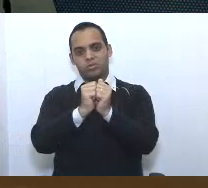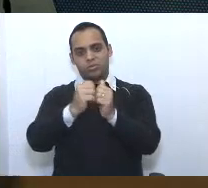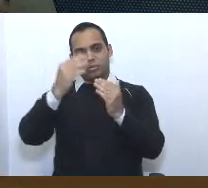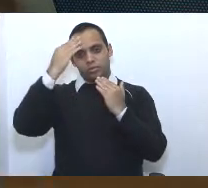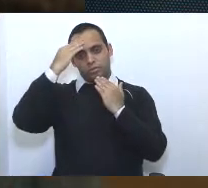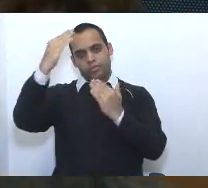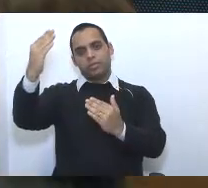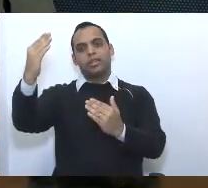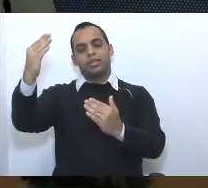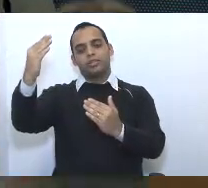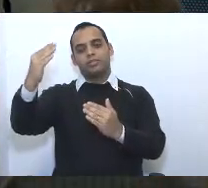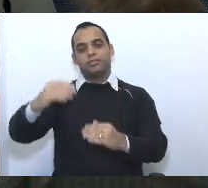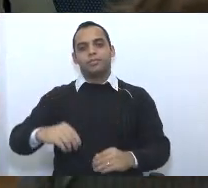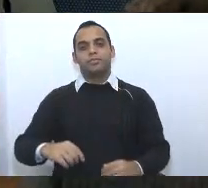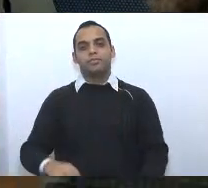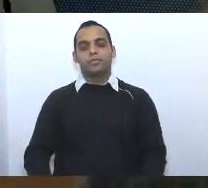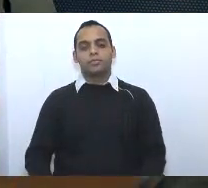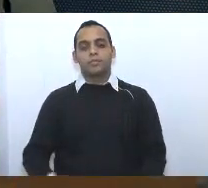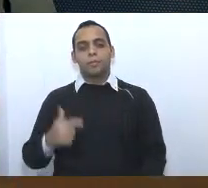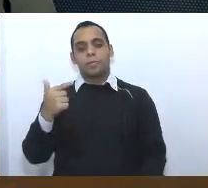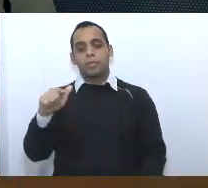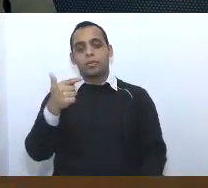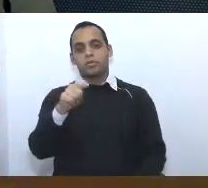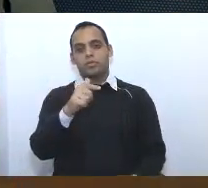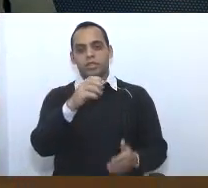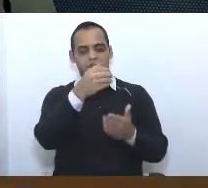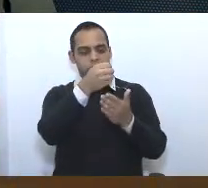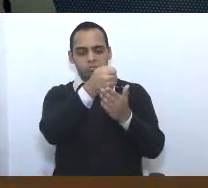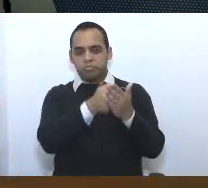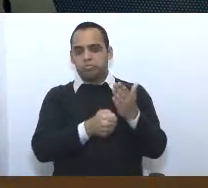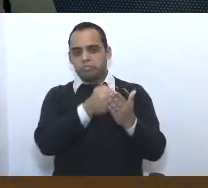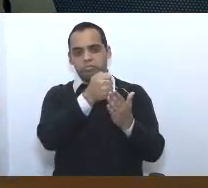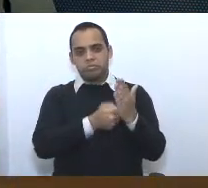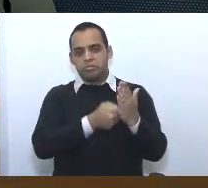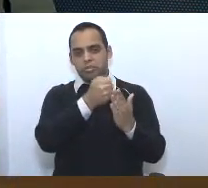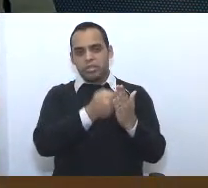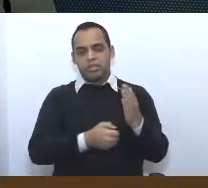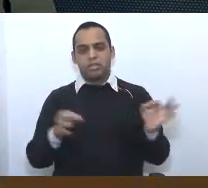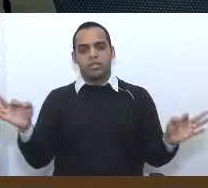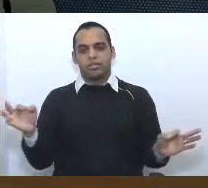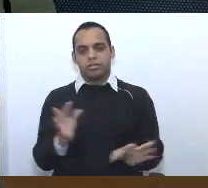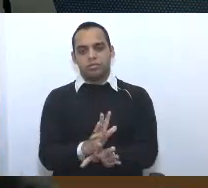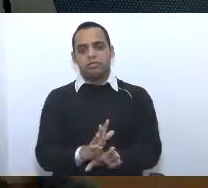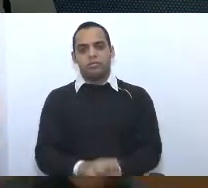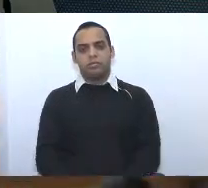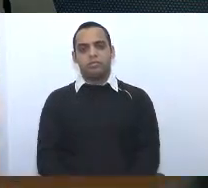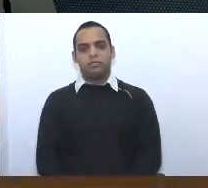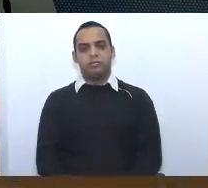Carniti. Não havendo mais matéria a ser tratada nessa audiência, dou por encerrada.